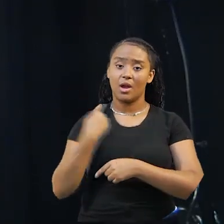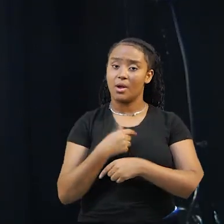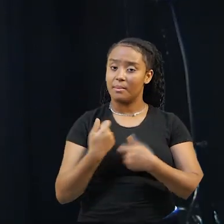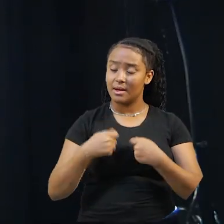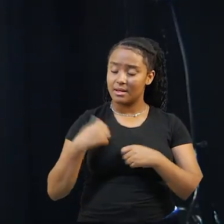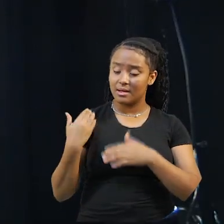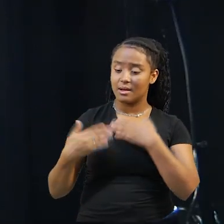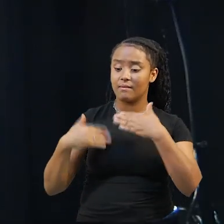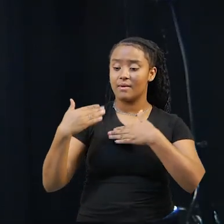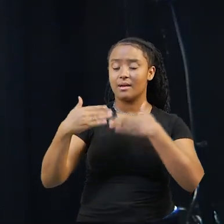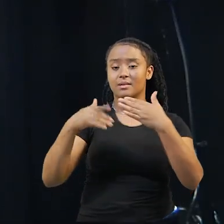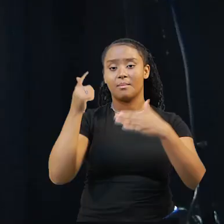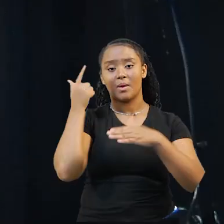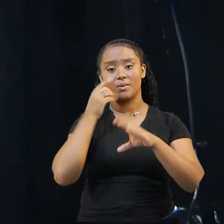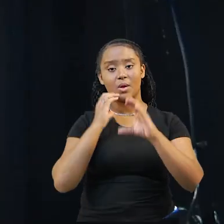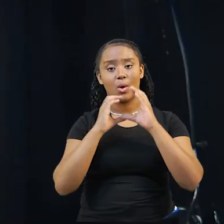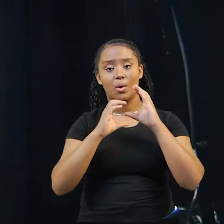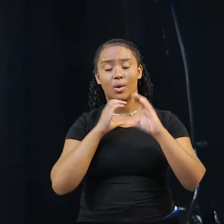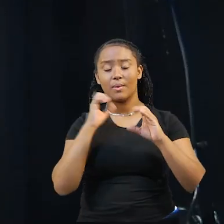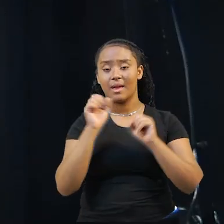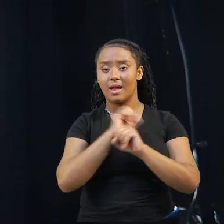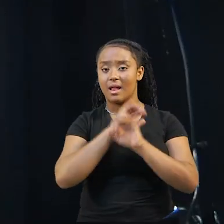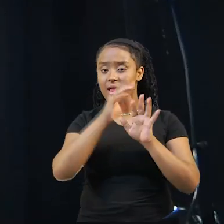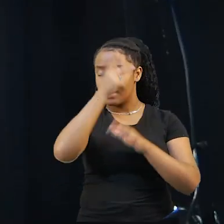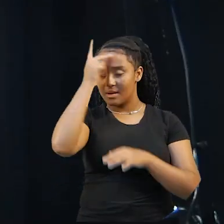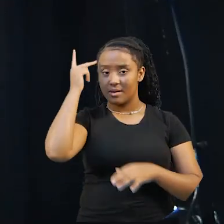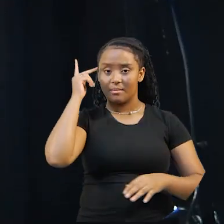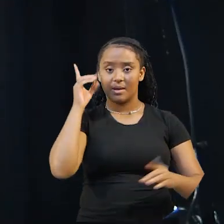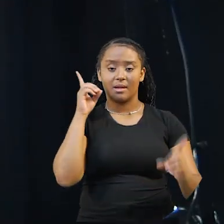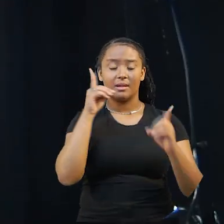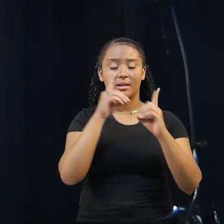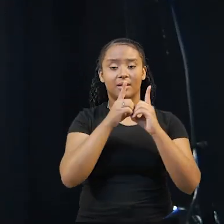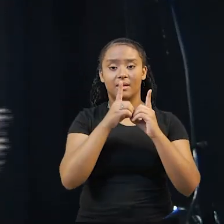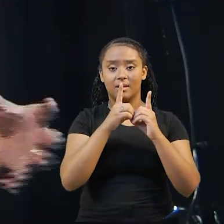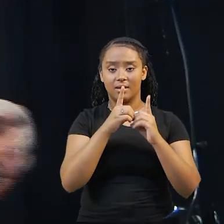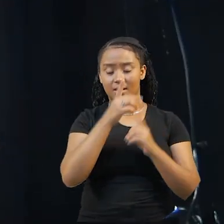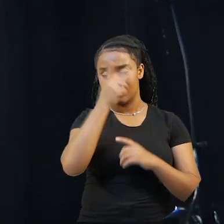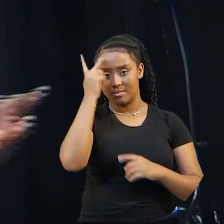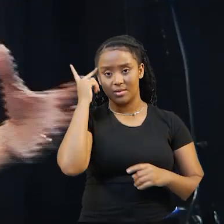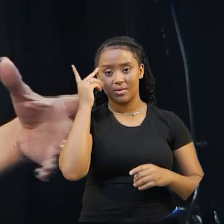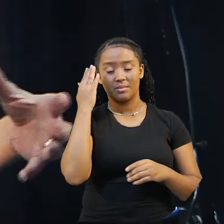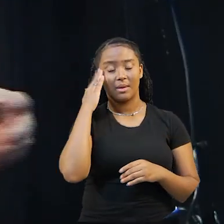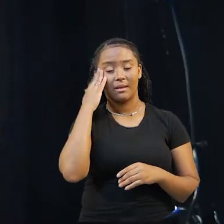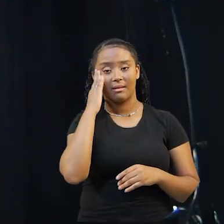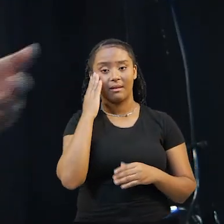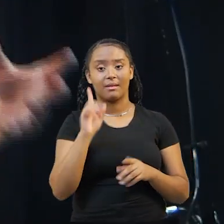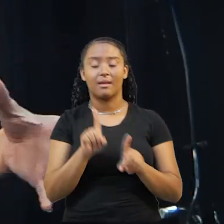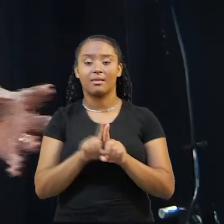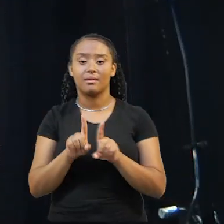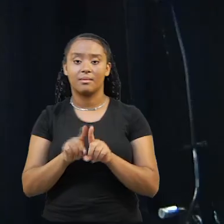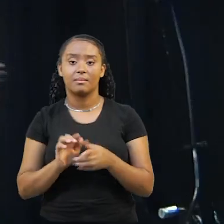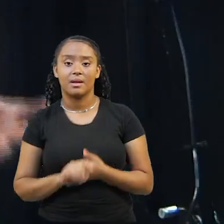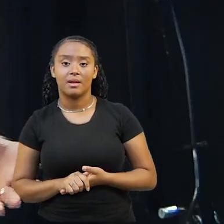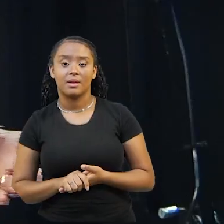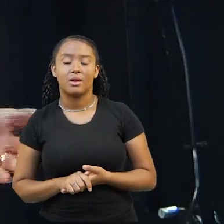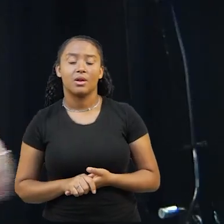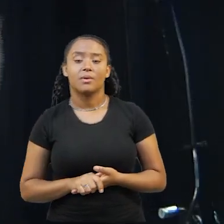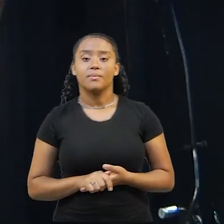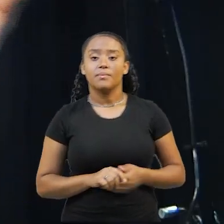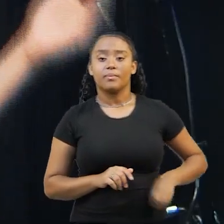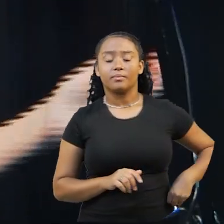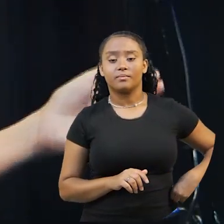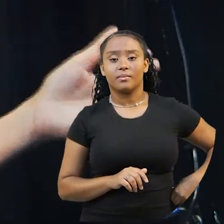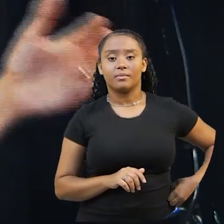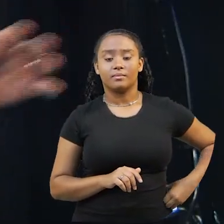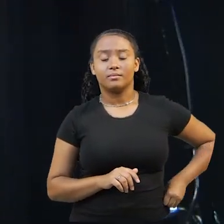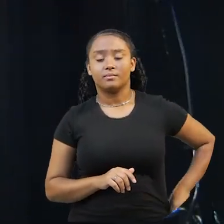para comunicar bem com as pessoas, para atender às demandas da sociedade, para entender qual é a vocação econômica local de